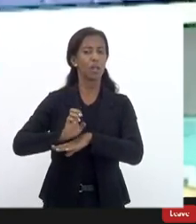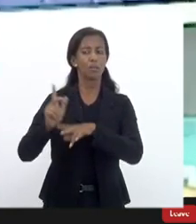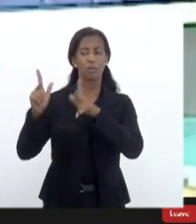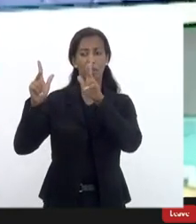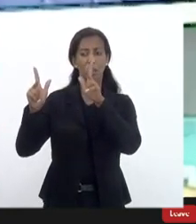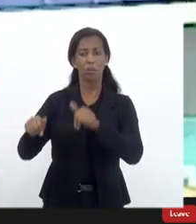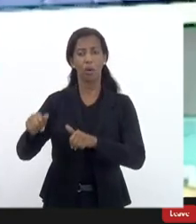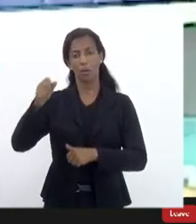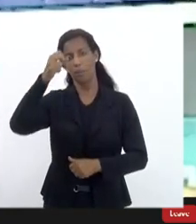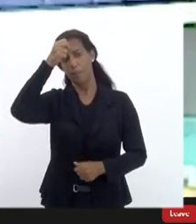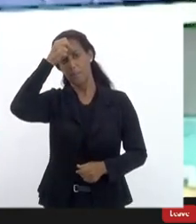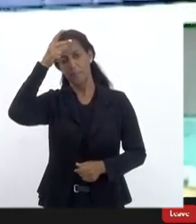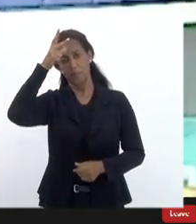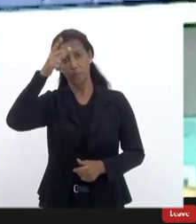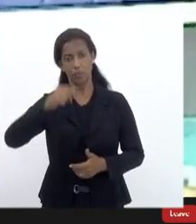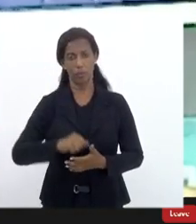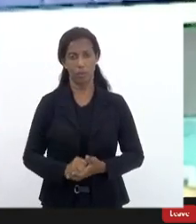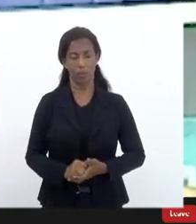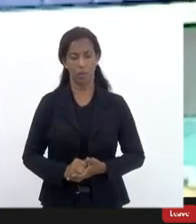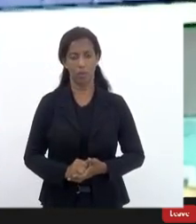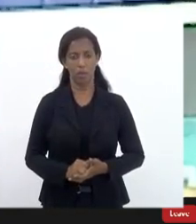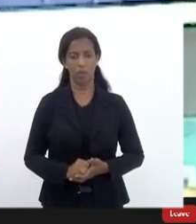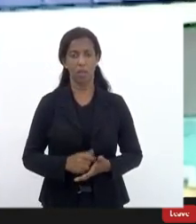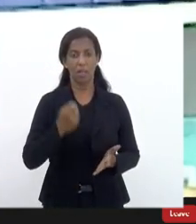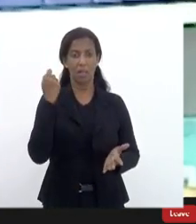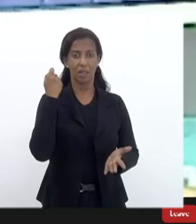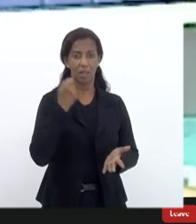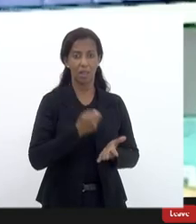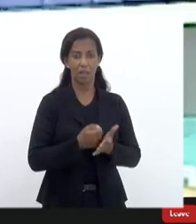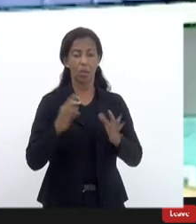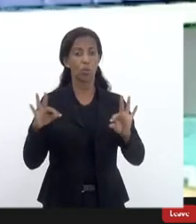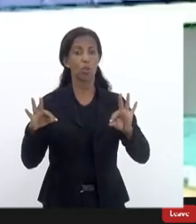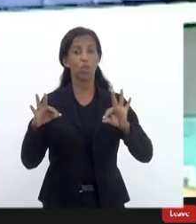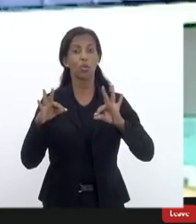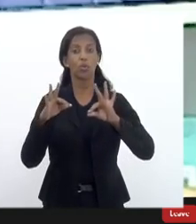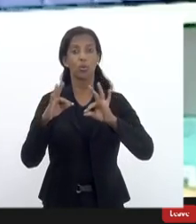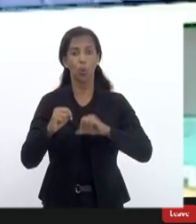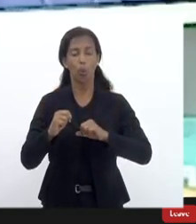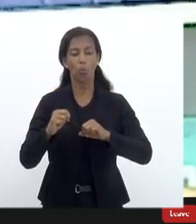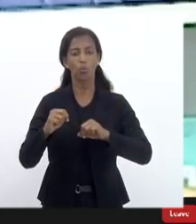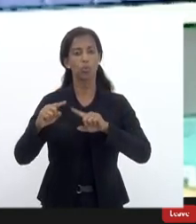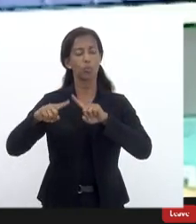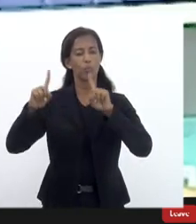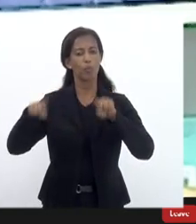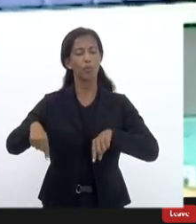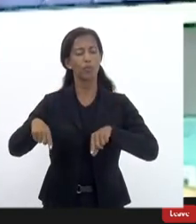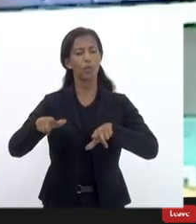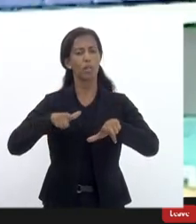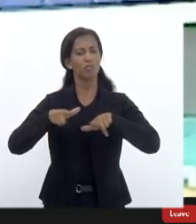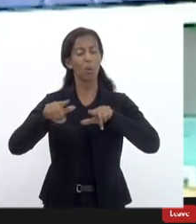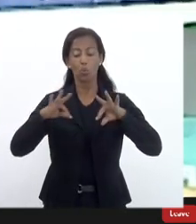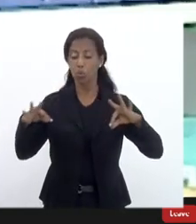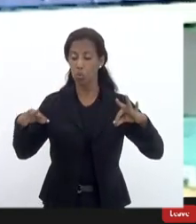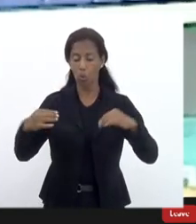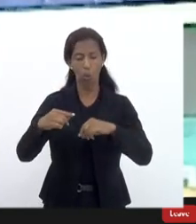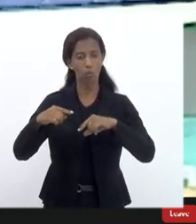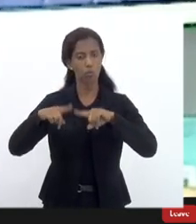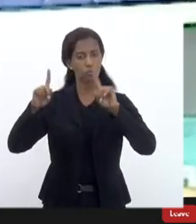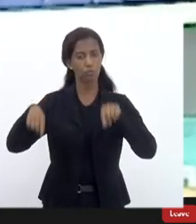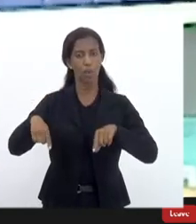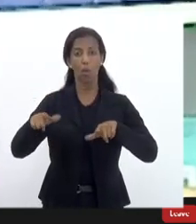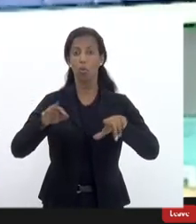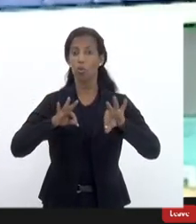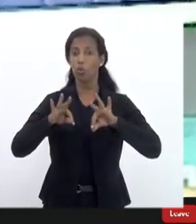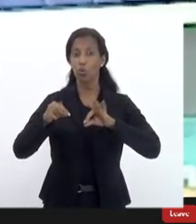município, que decretou que todos os funcionários públicos da educação, todos os funcionários públicos do